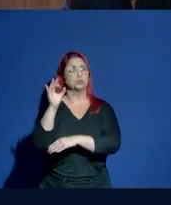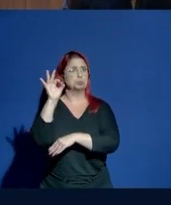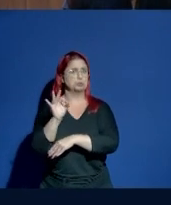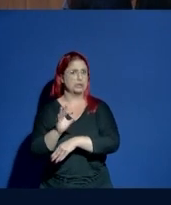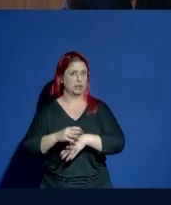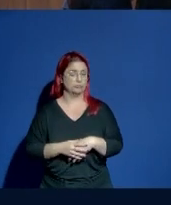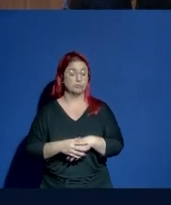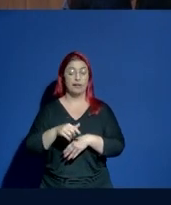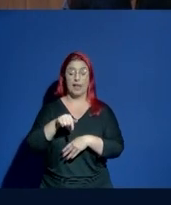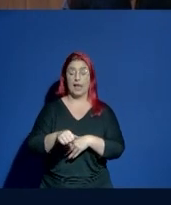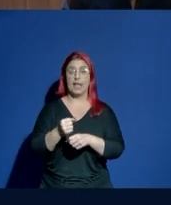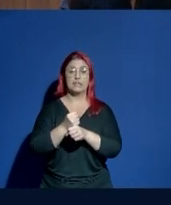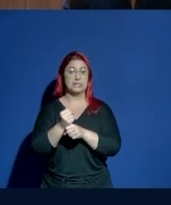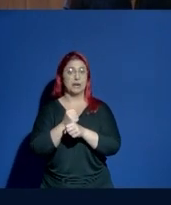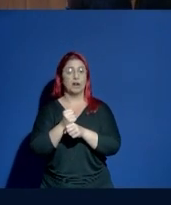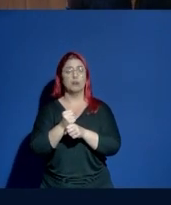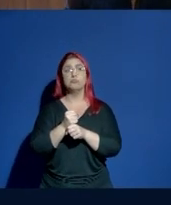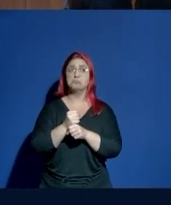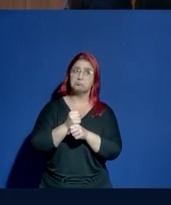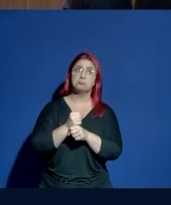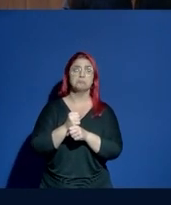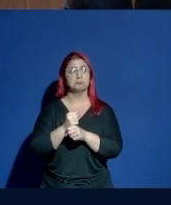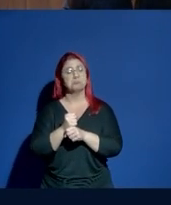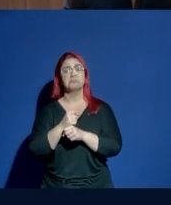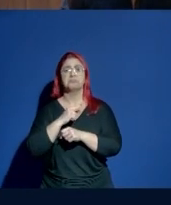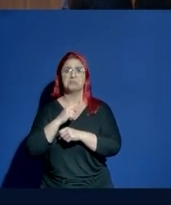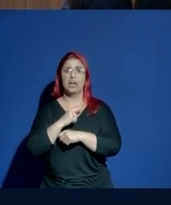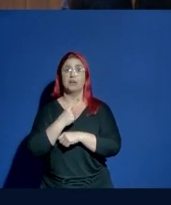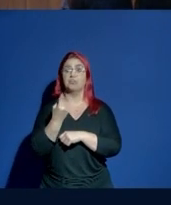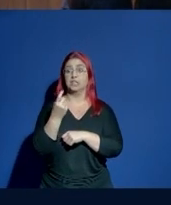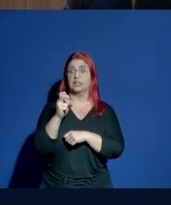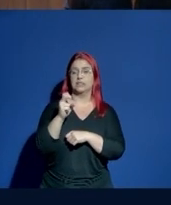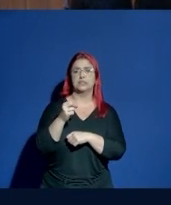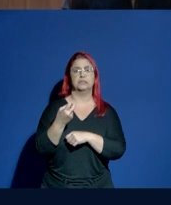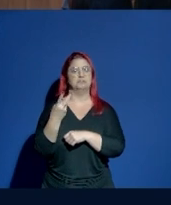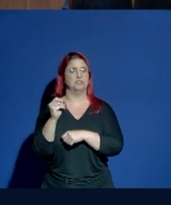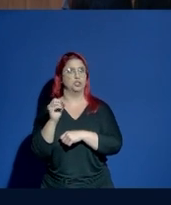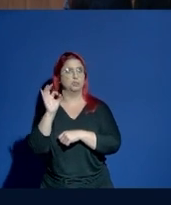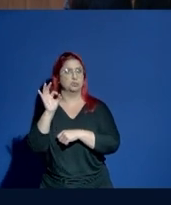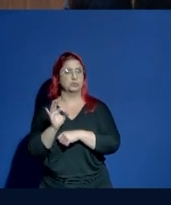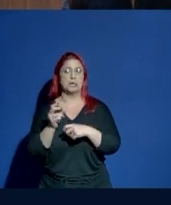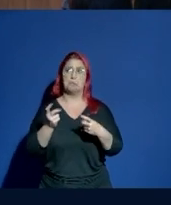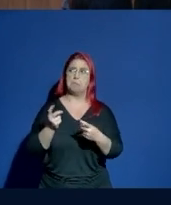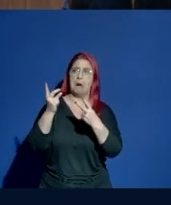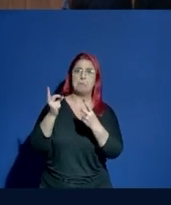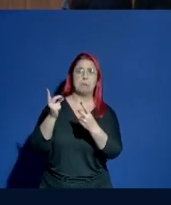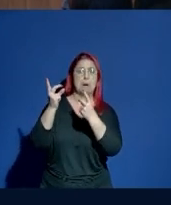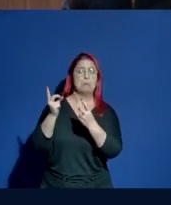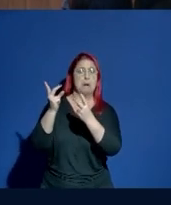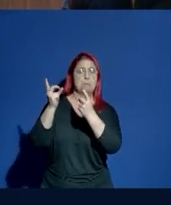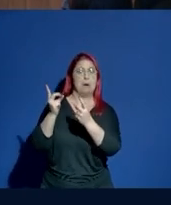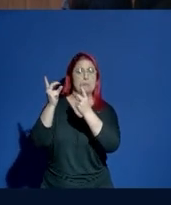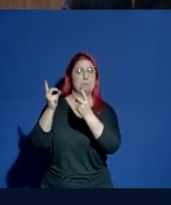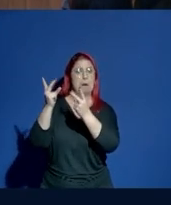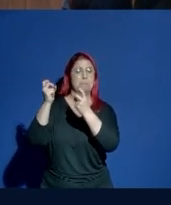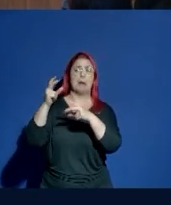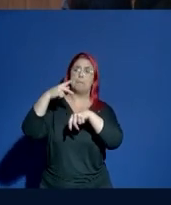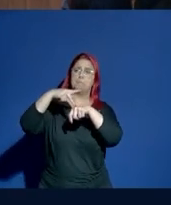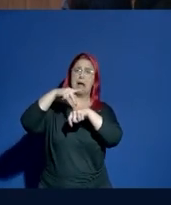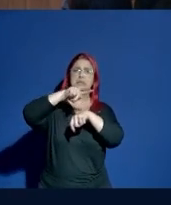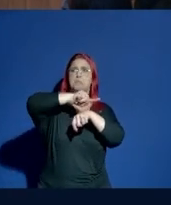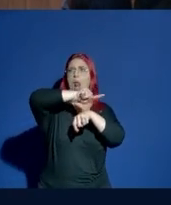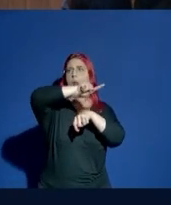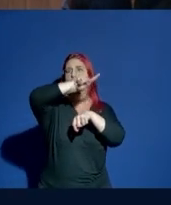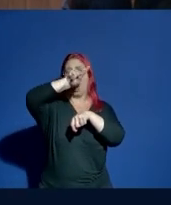e esse ano nós tivemos meses aí de ter 15%, 20% de volumes de exportação para diversos países, o